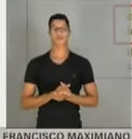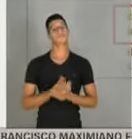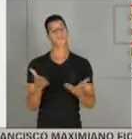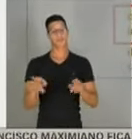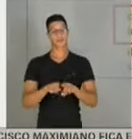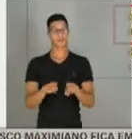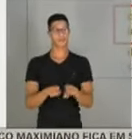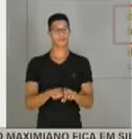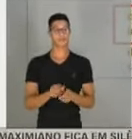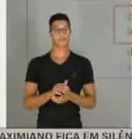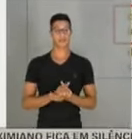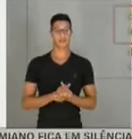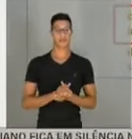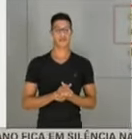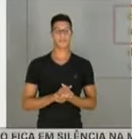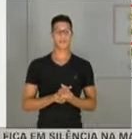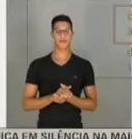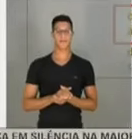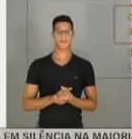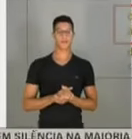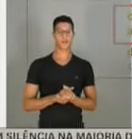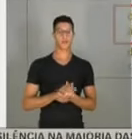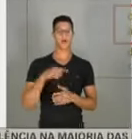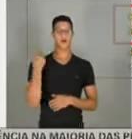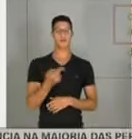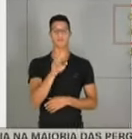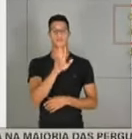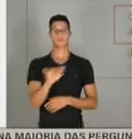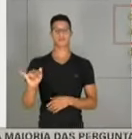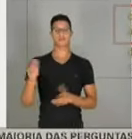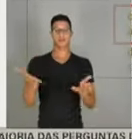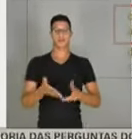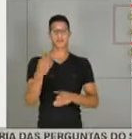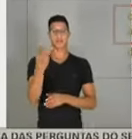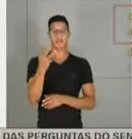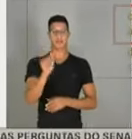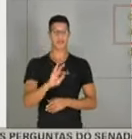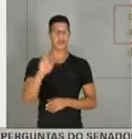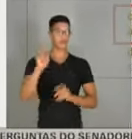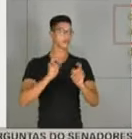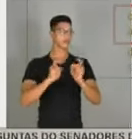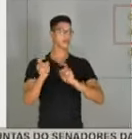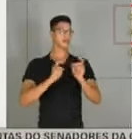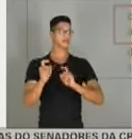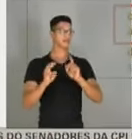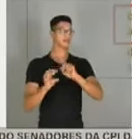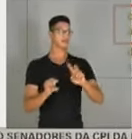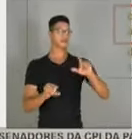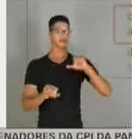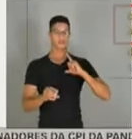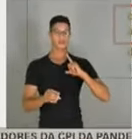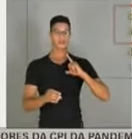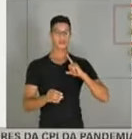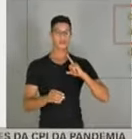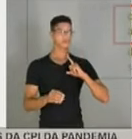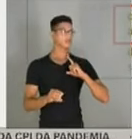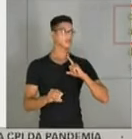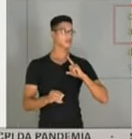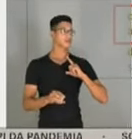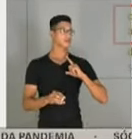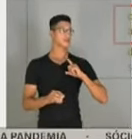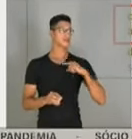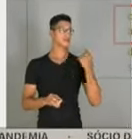Ainda, na letra C, também chamou a atenção, porque fez 3 atas de reunião, necessidade de justificar no